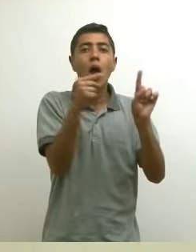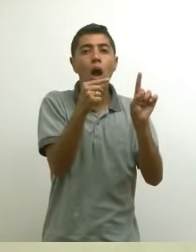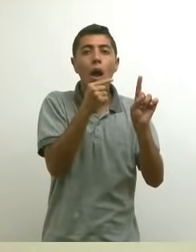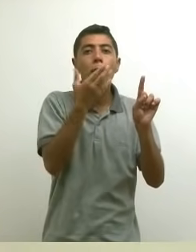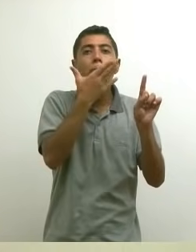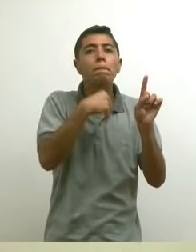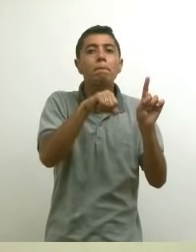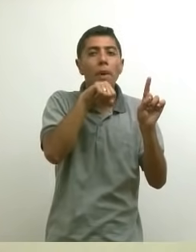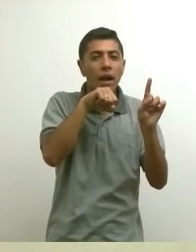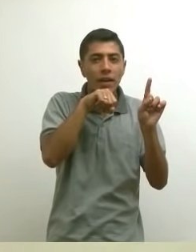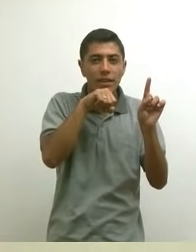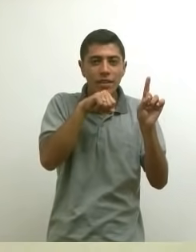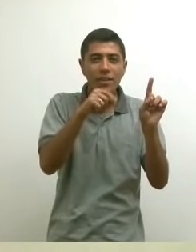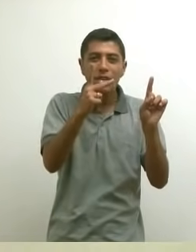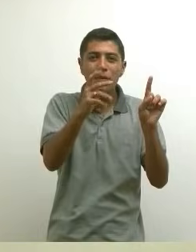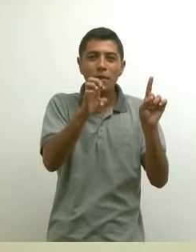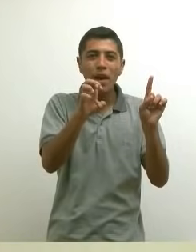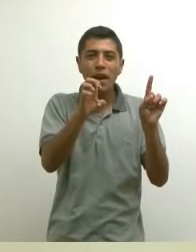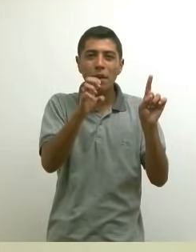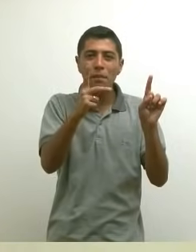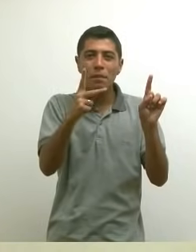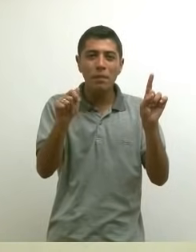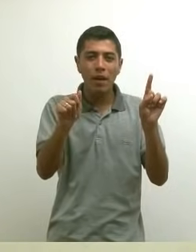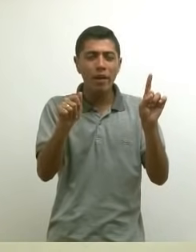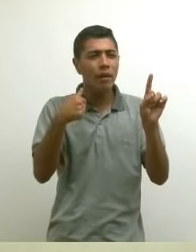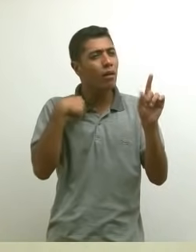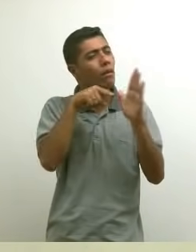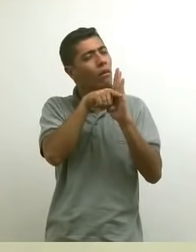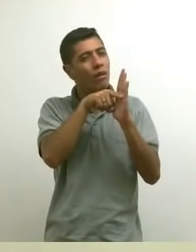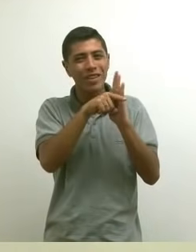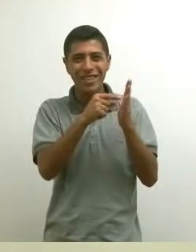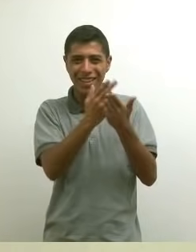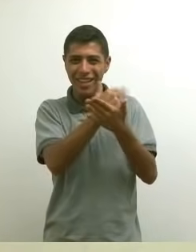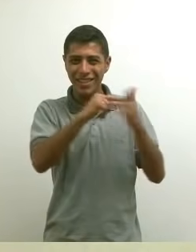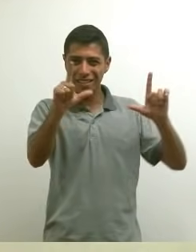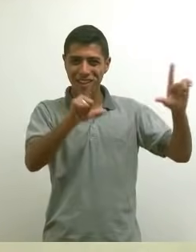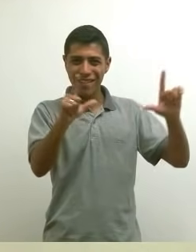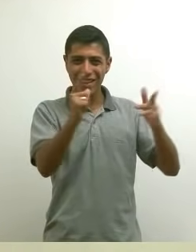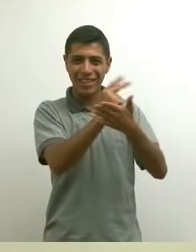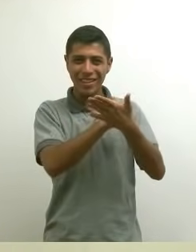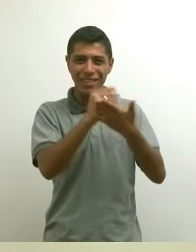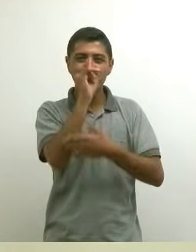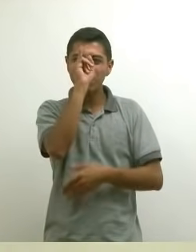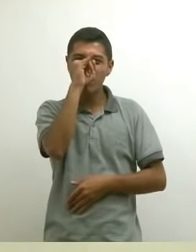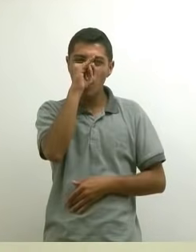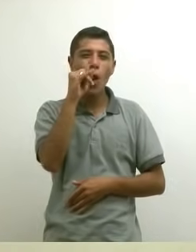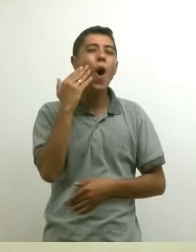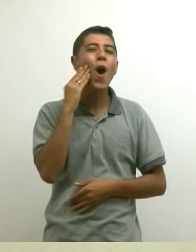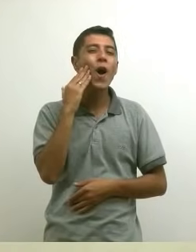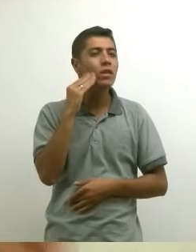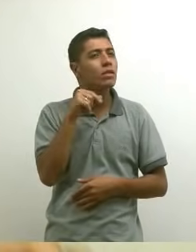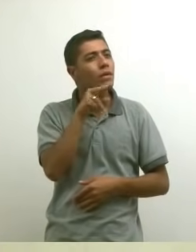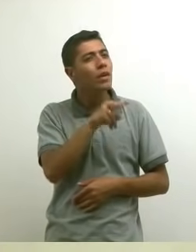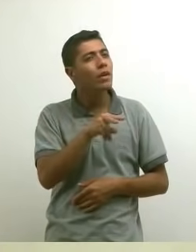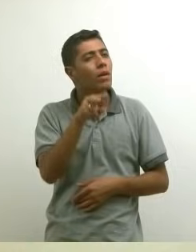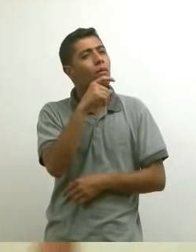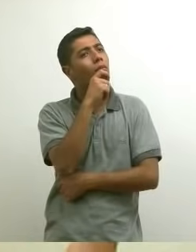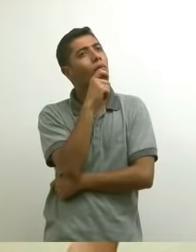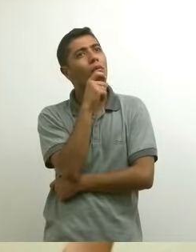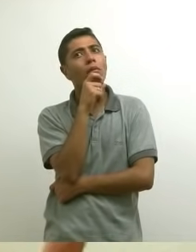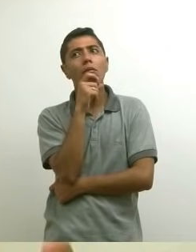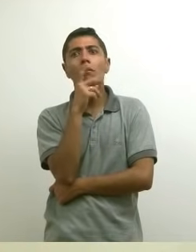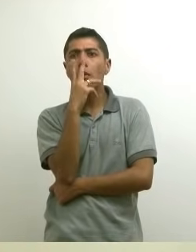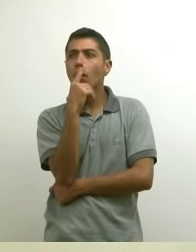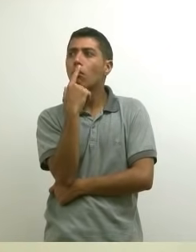comparando esses personagens da peça com outros outros desenhos eu já acho maravilhoso até